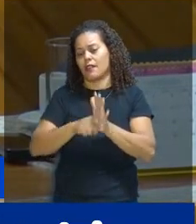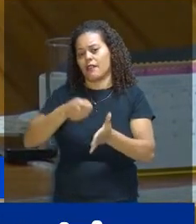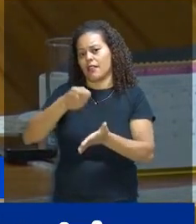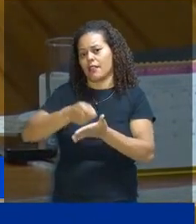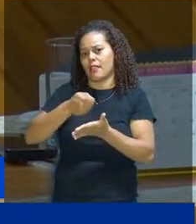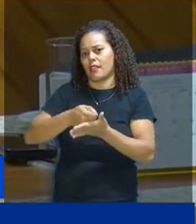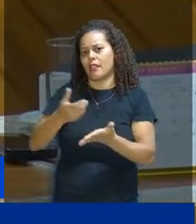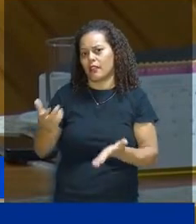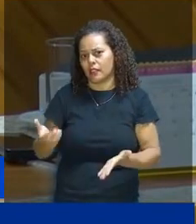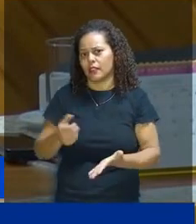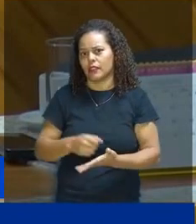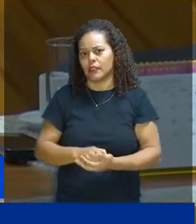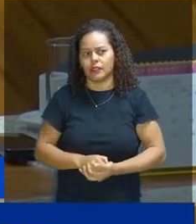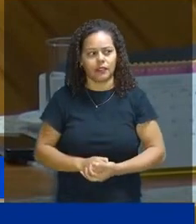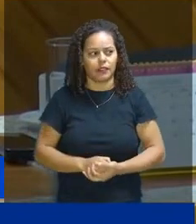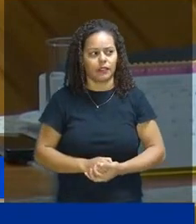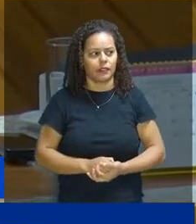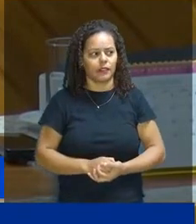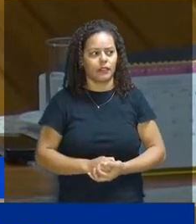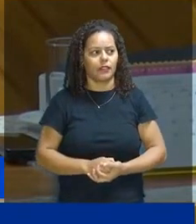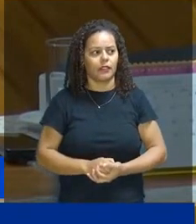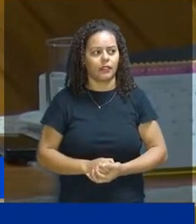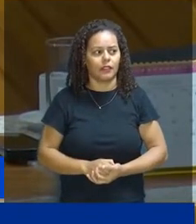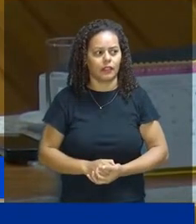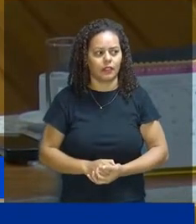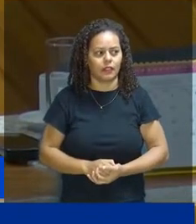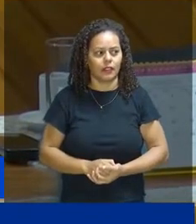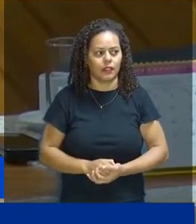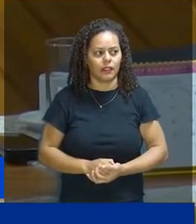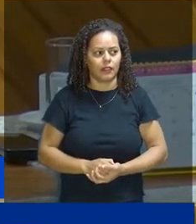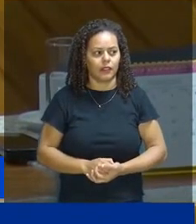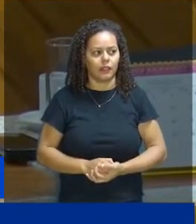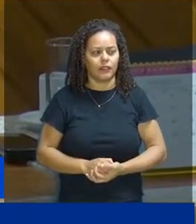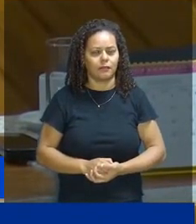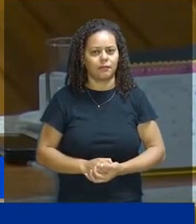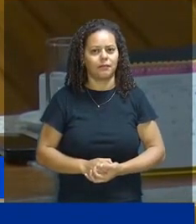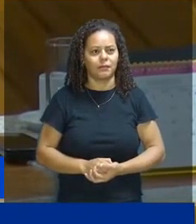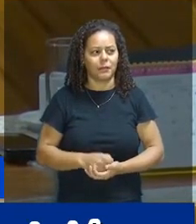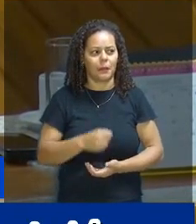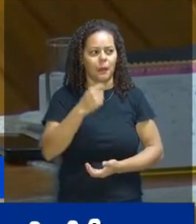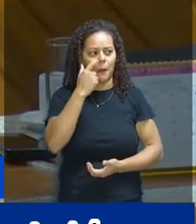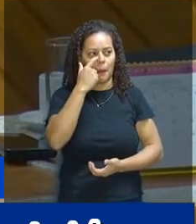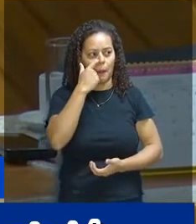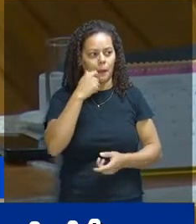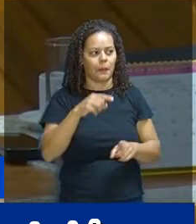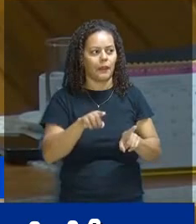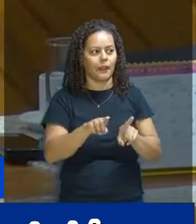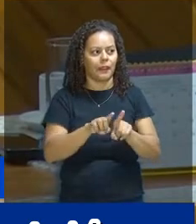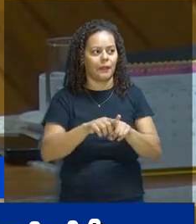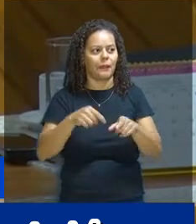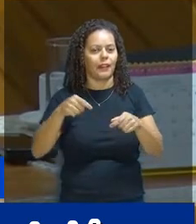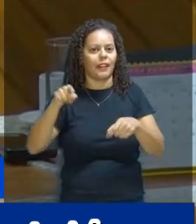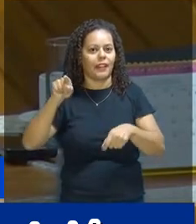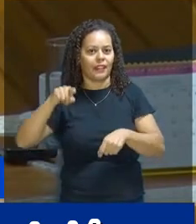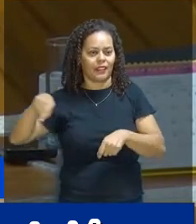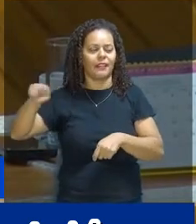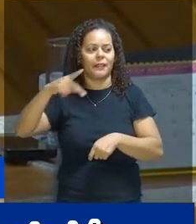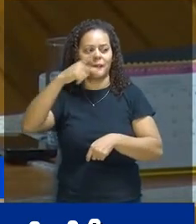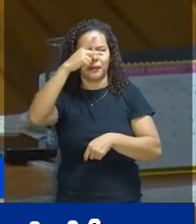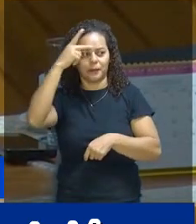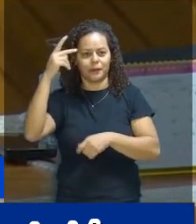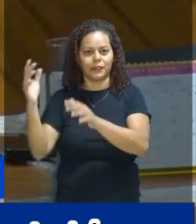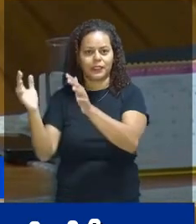apresentadas, é cedisso que as pesquisas são levadas a cabo por pessoas contratadas para aquele fim